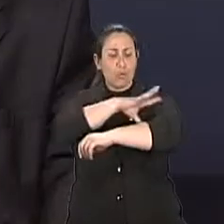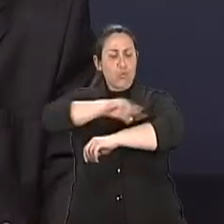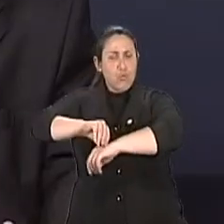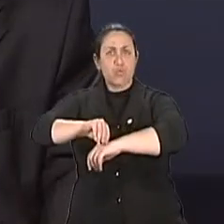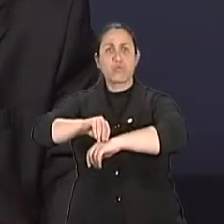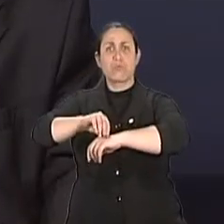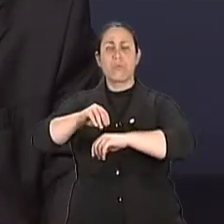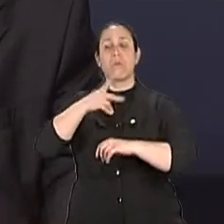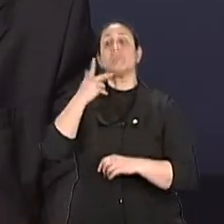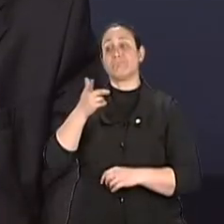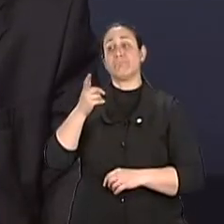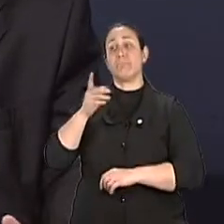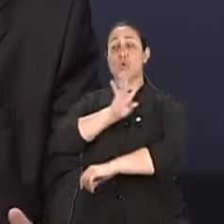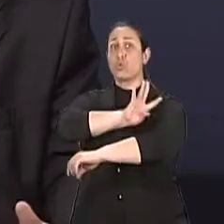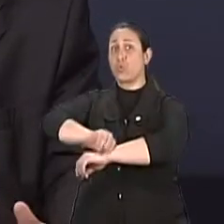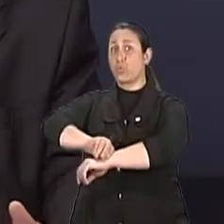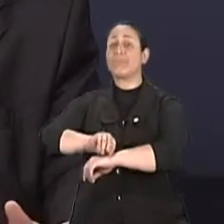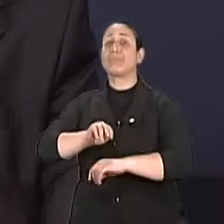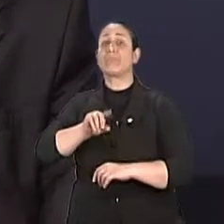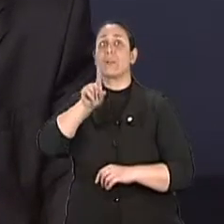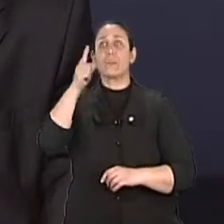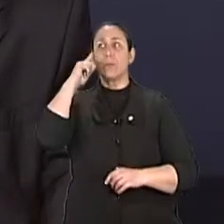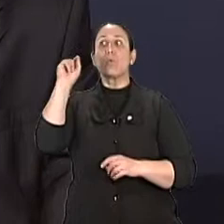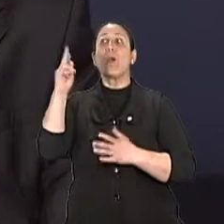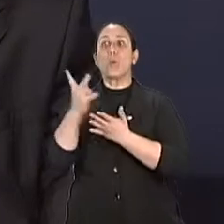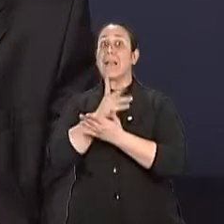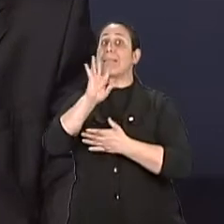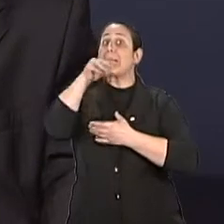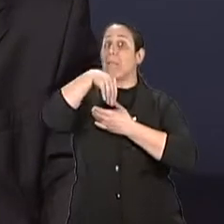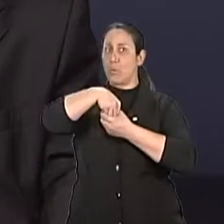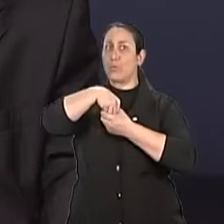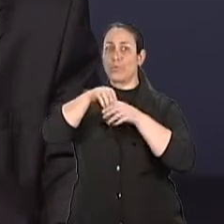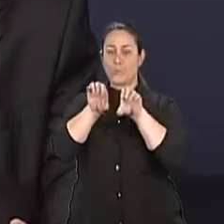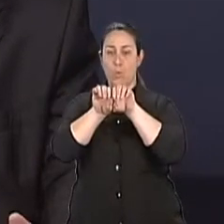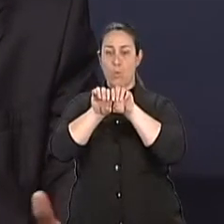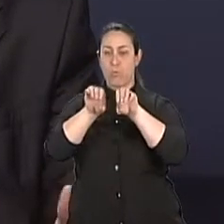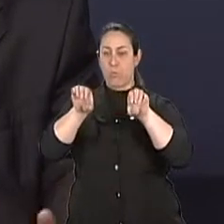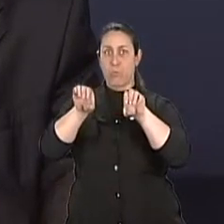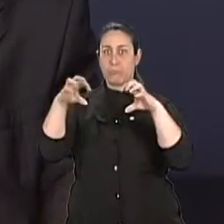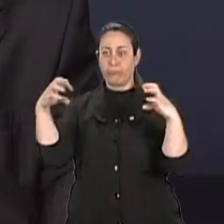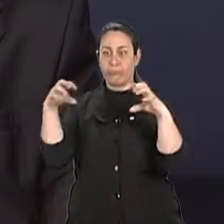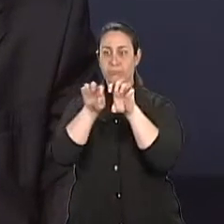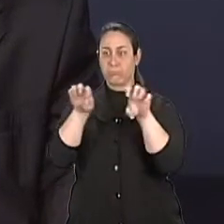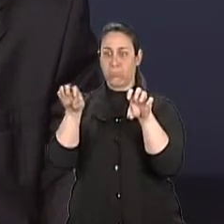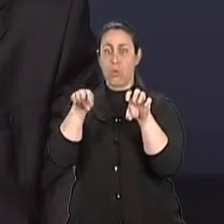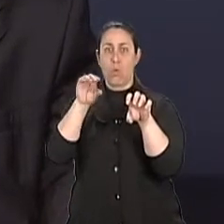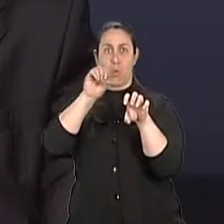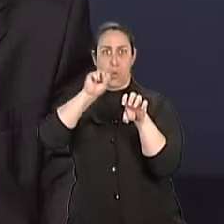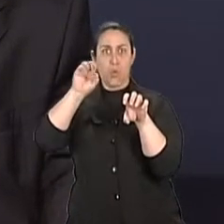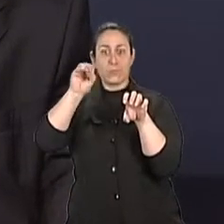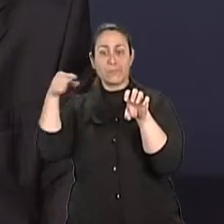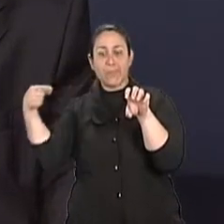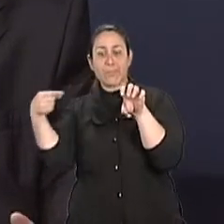nos exames começa na parte de dentro. Então, essa arquitetura mais frágil que nós falamos é